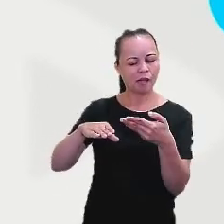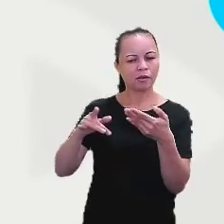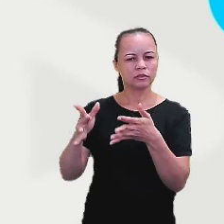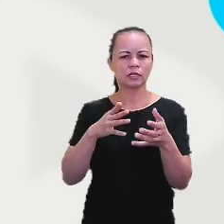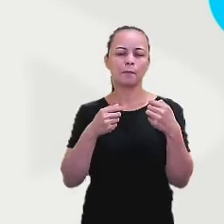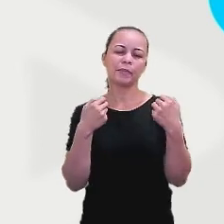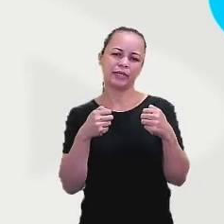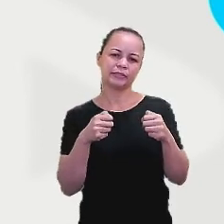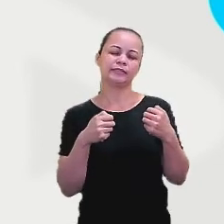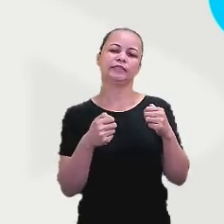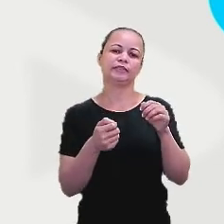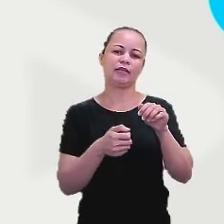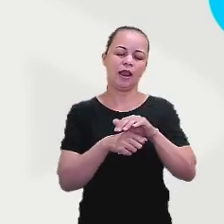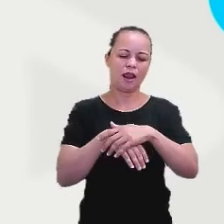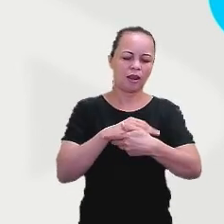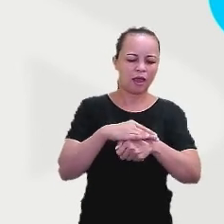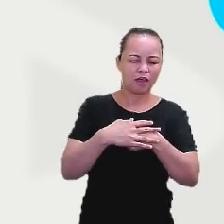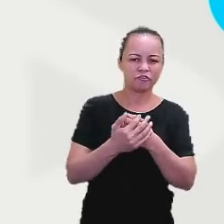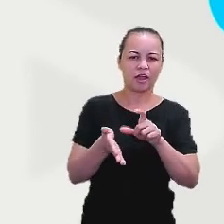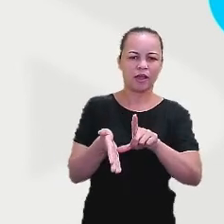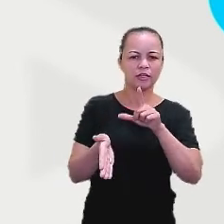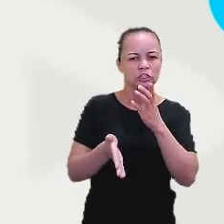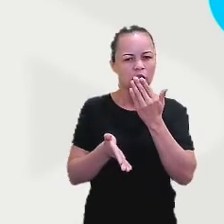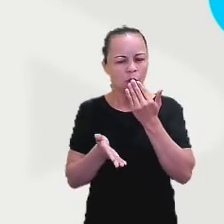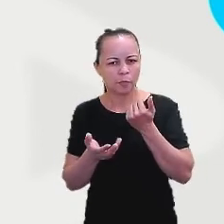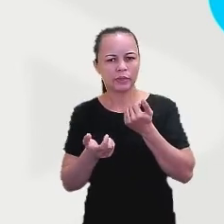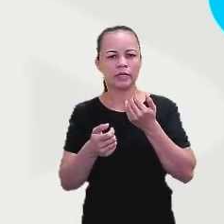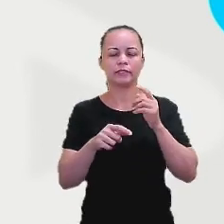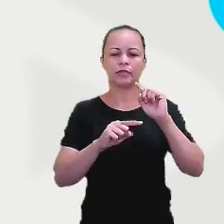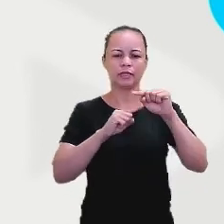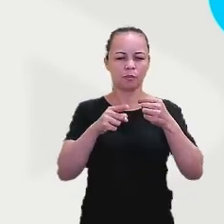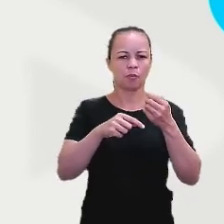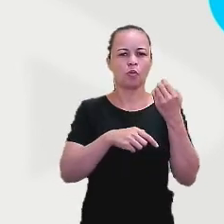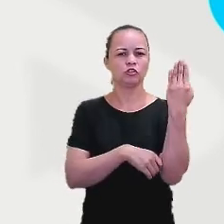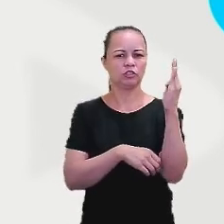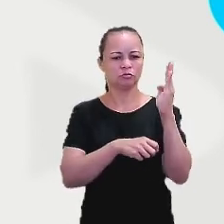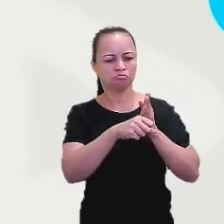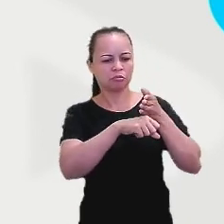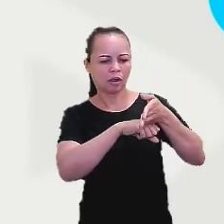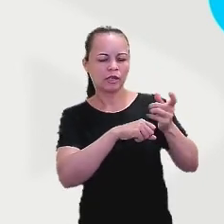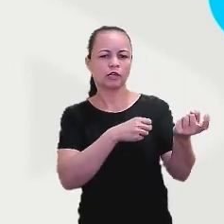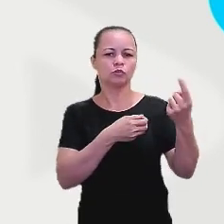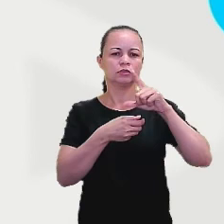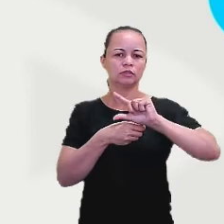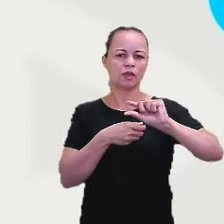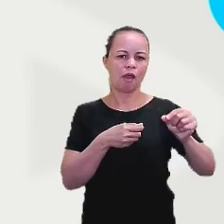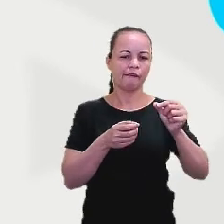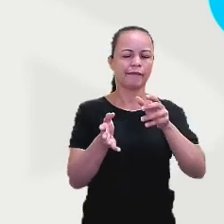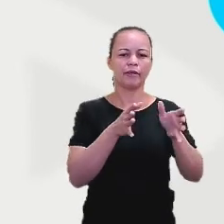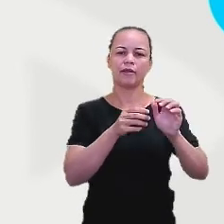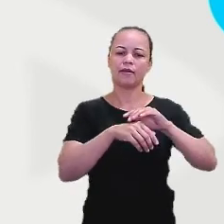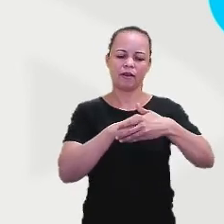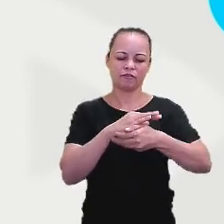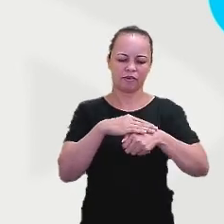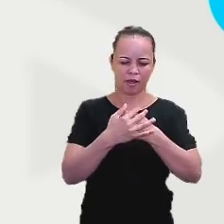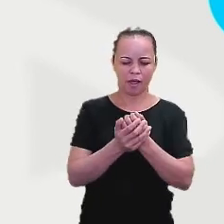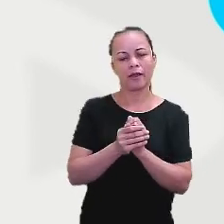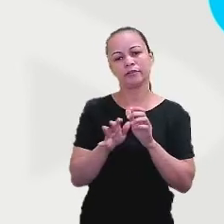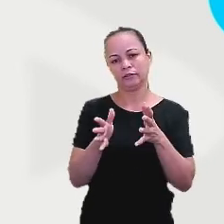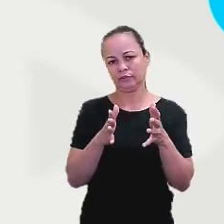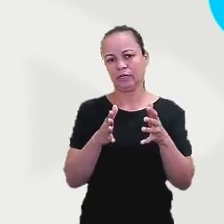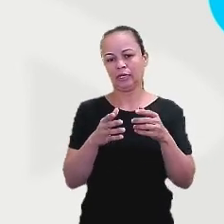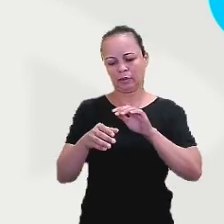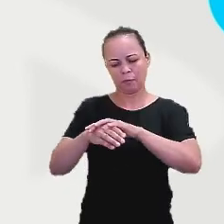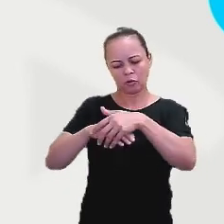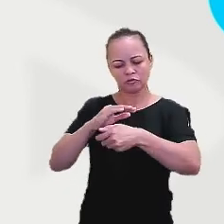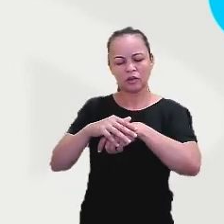refeições, depois de ir ao banheiro e sempre que tiverem contato com sujeira. A pele da palma das mãos é diferente do restante do corpo e podem ser lavadas mais